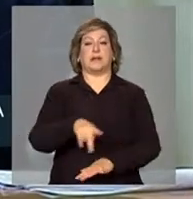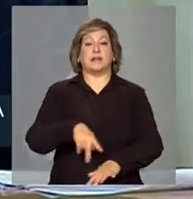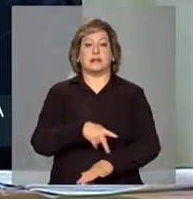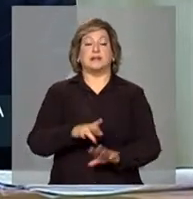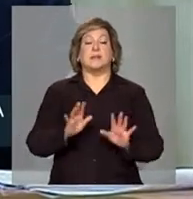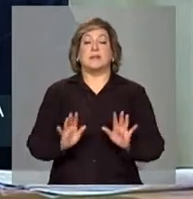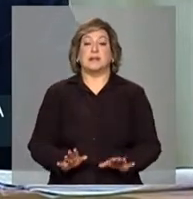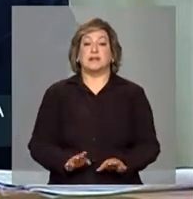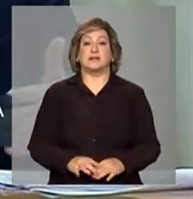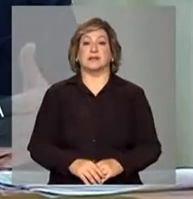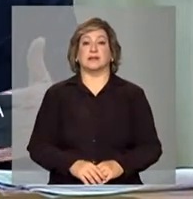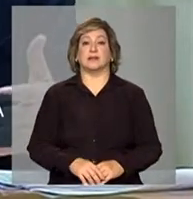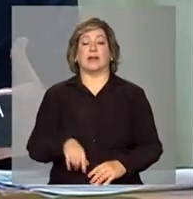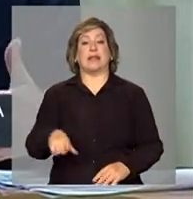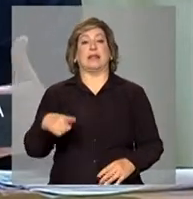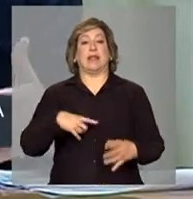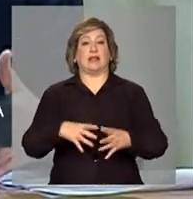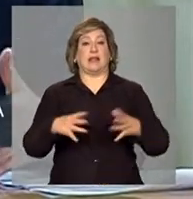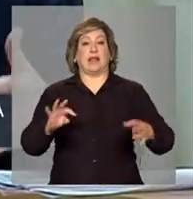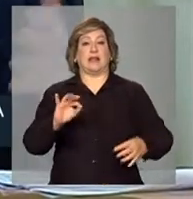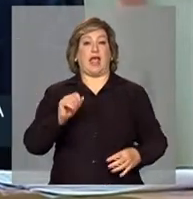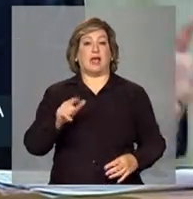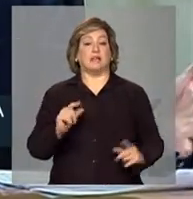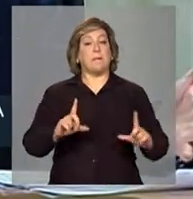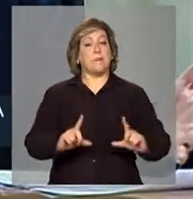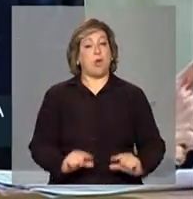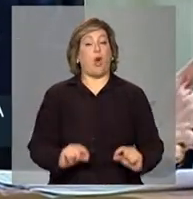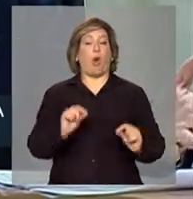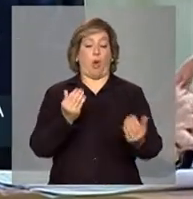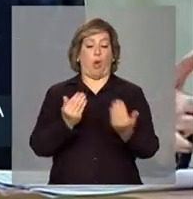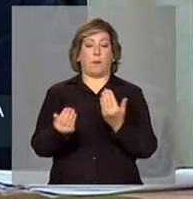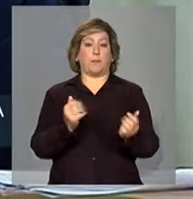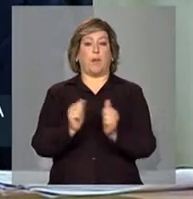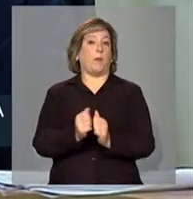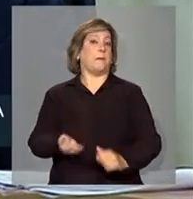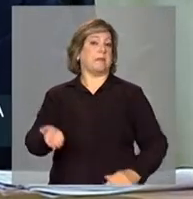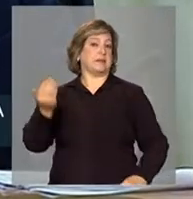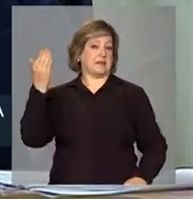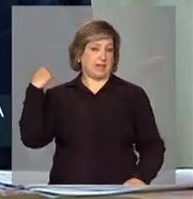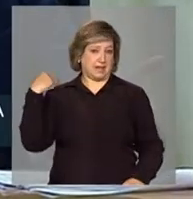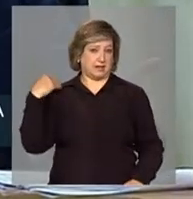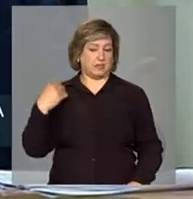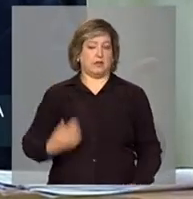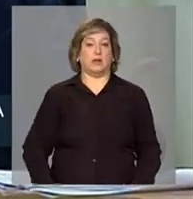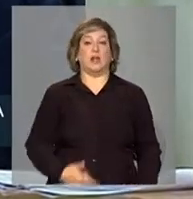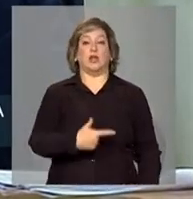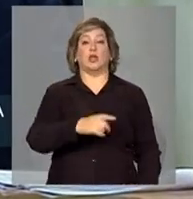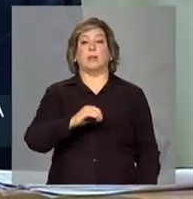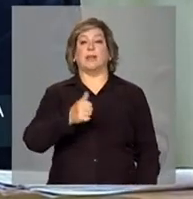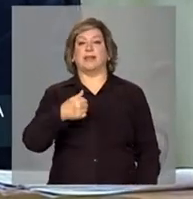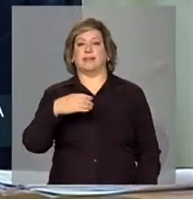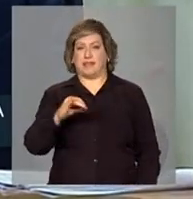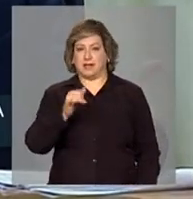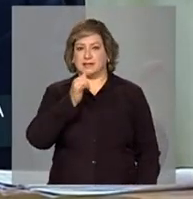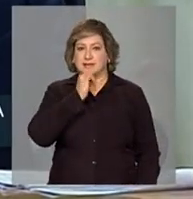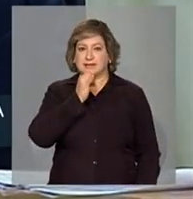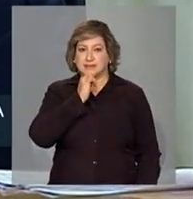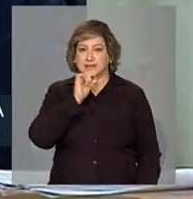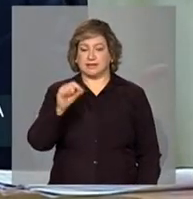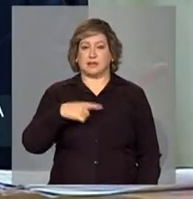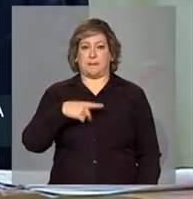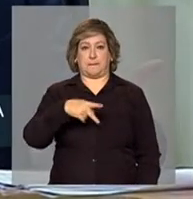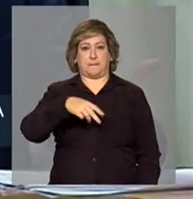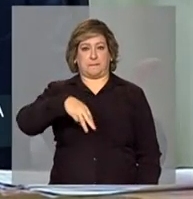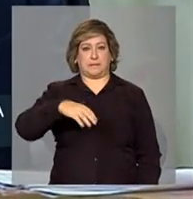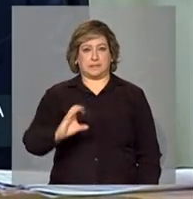só que ele está crescendo a taxas menores do que ele cresceu no passado em 2010 por exemplo a